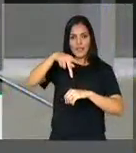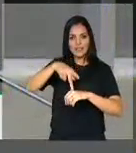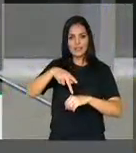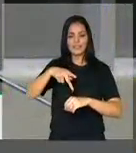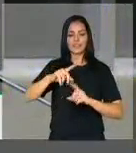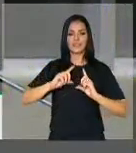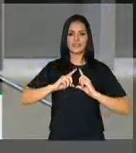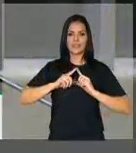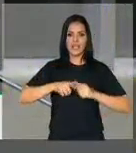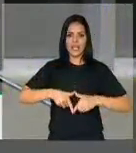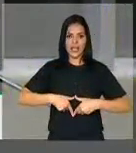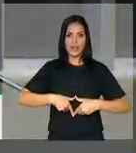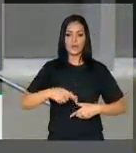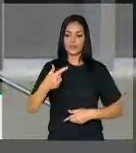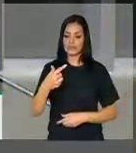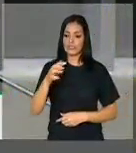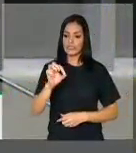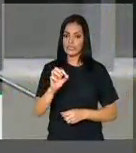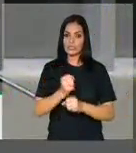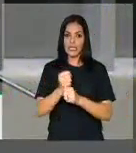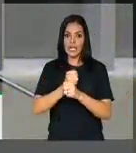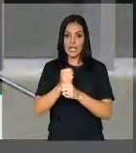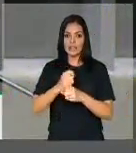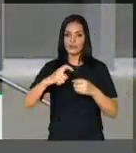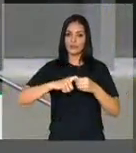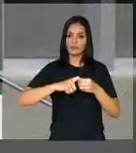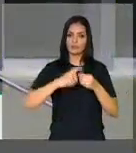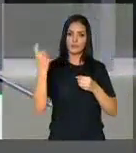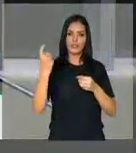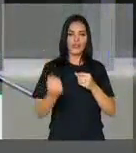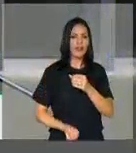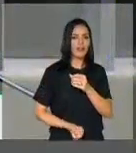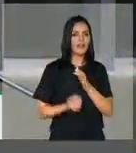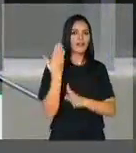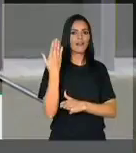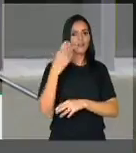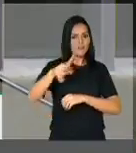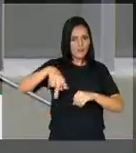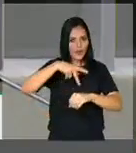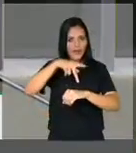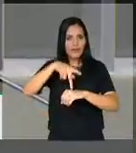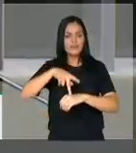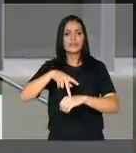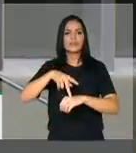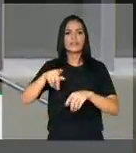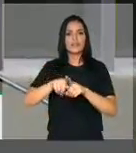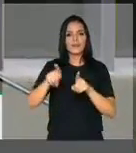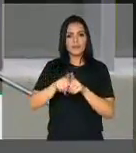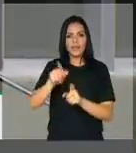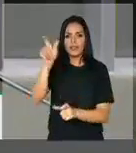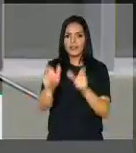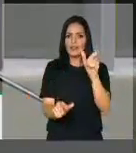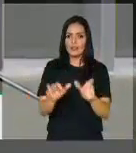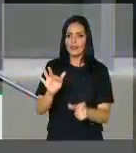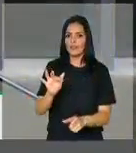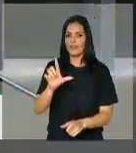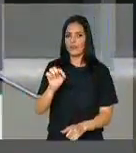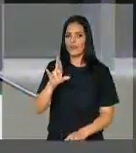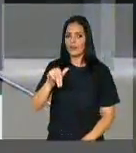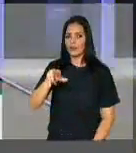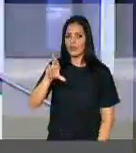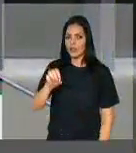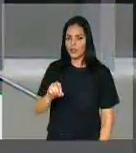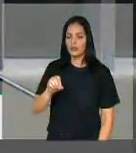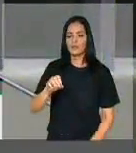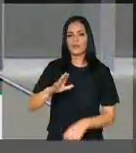pelos 70 anos de seu renascimento e independência, e os ilustres deputados Floriano